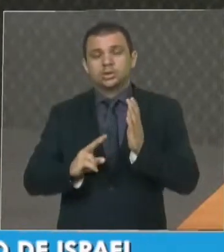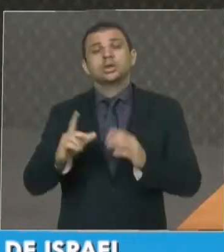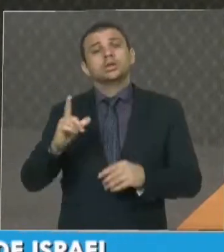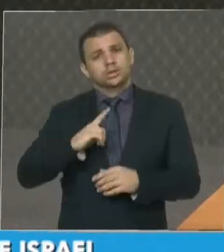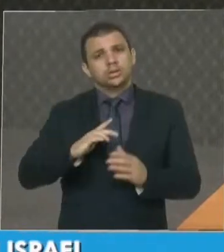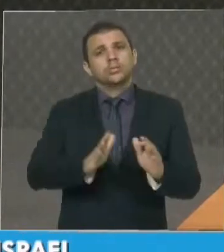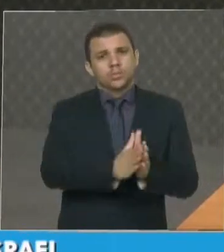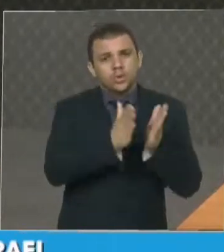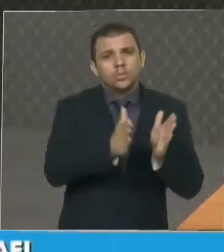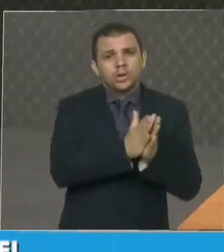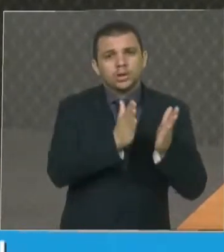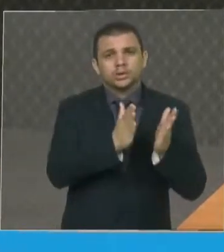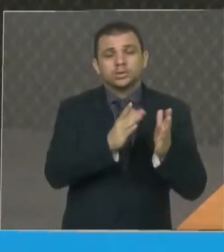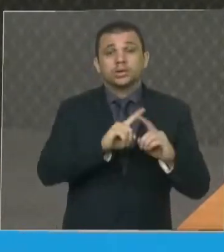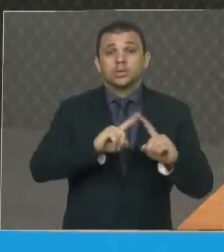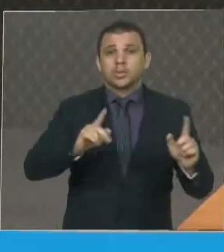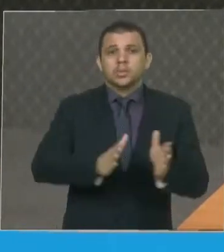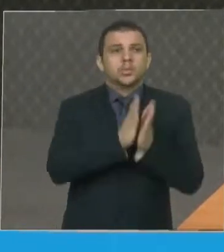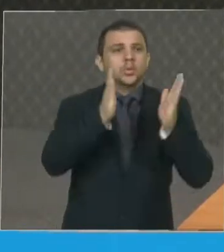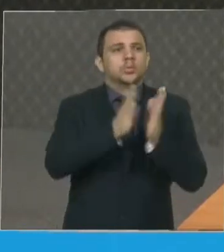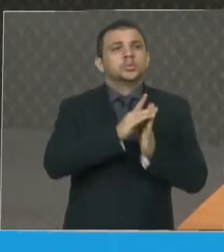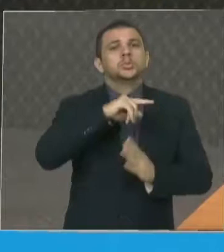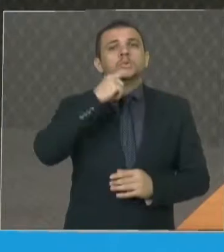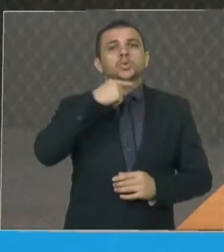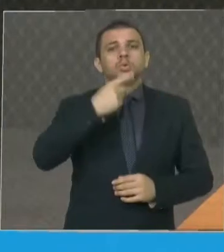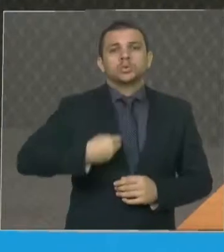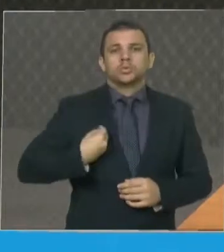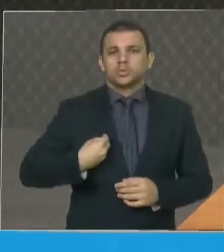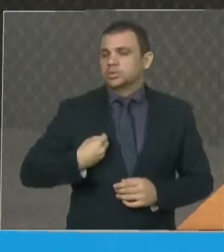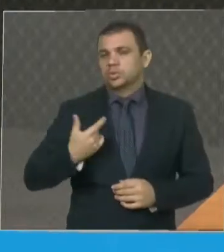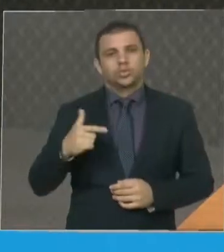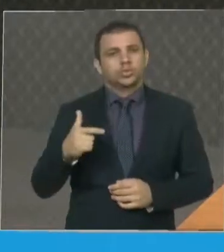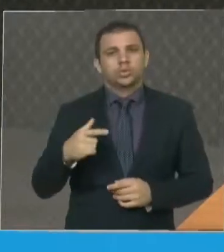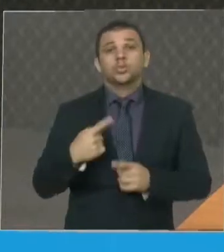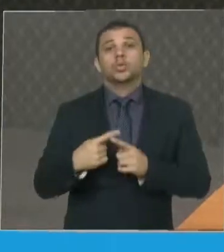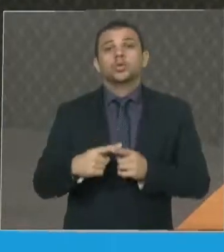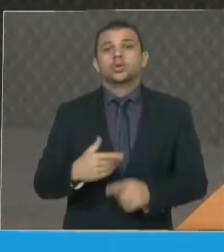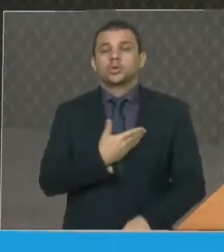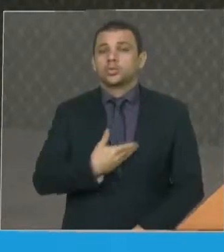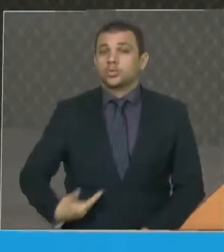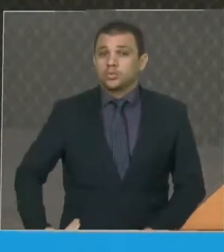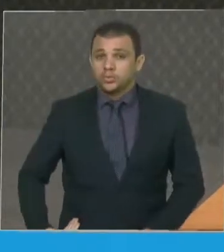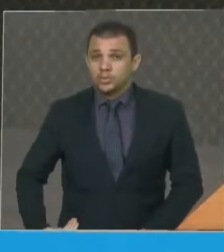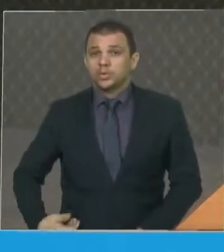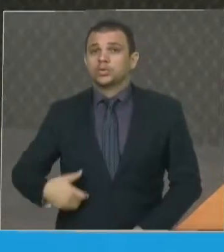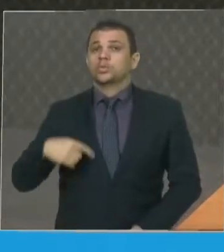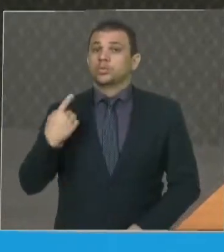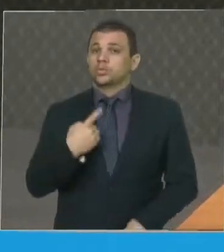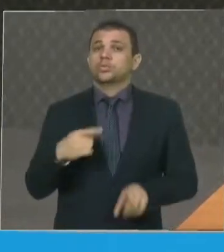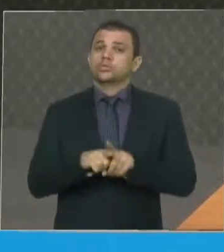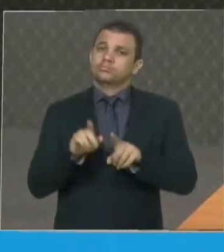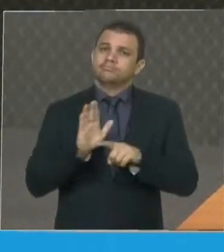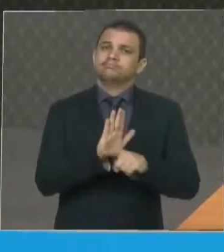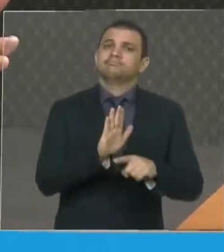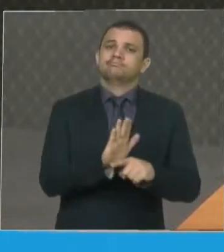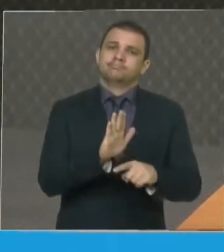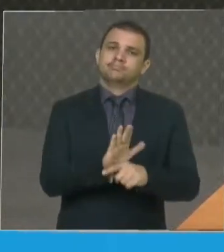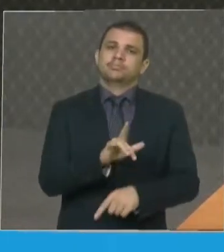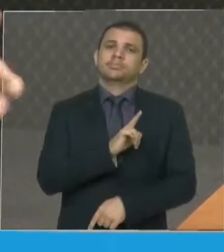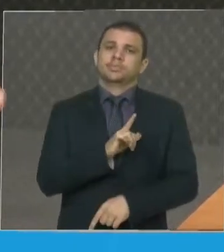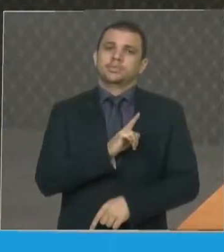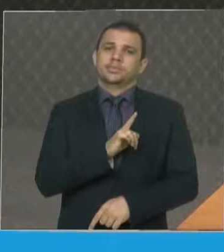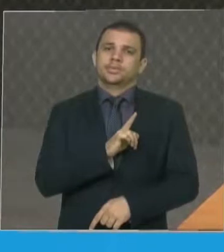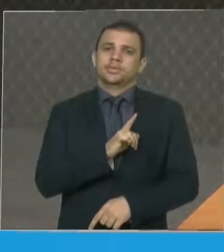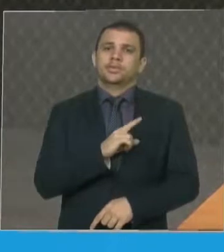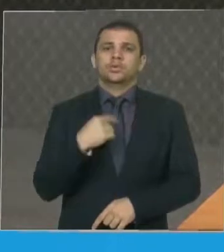viver. Por quê? Porque o governo e também nós ajudamos. Quando você tem, você deve dar